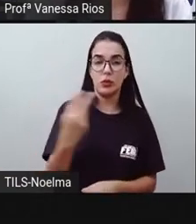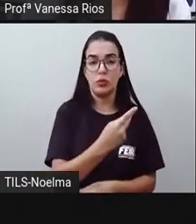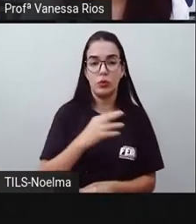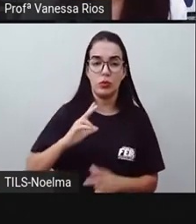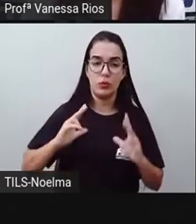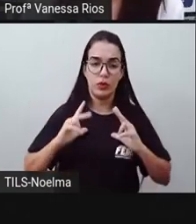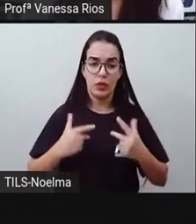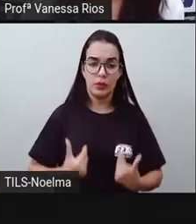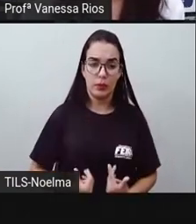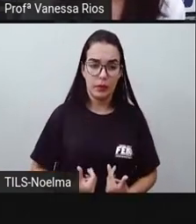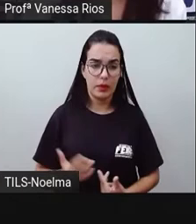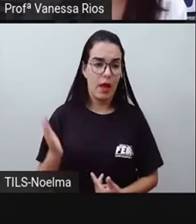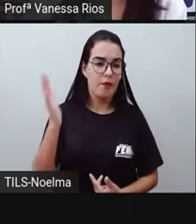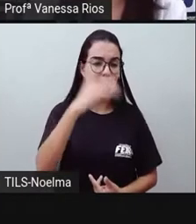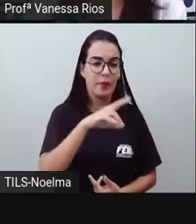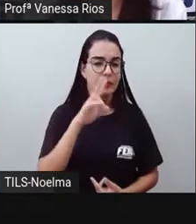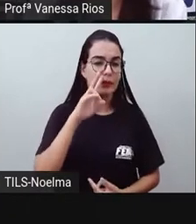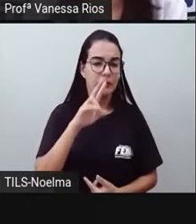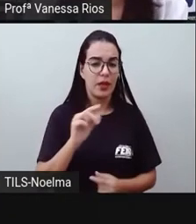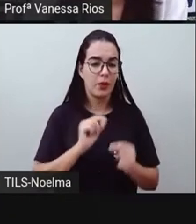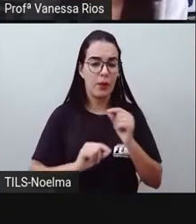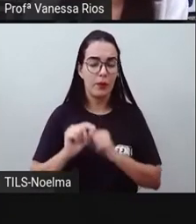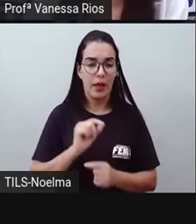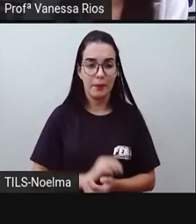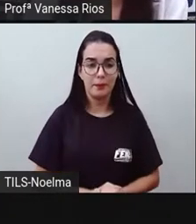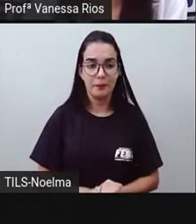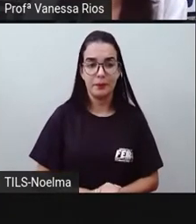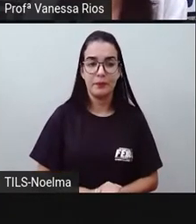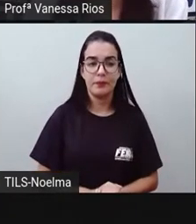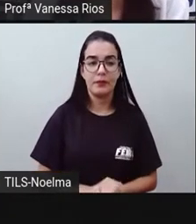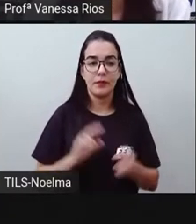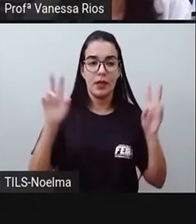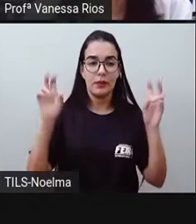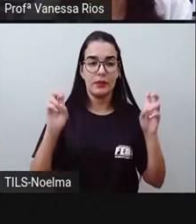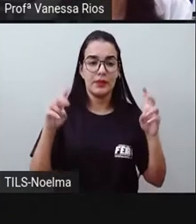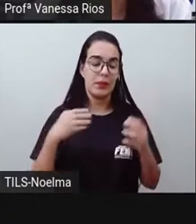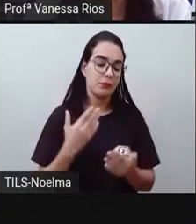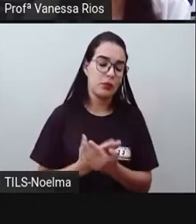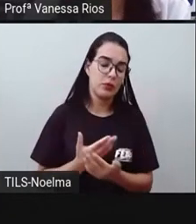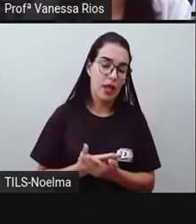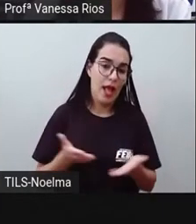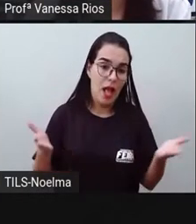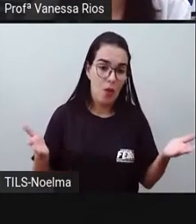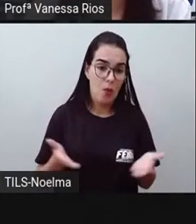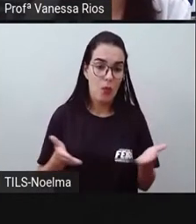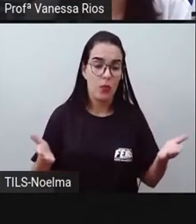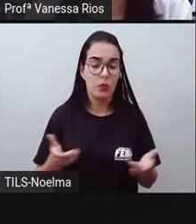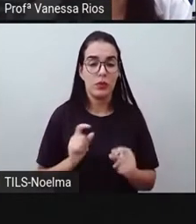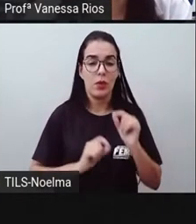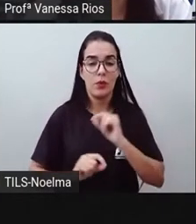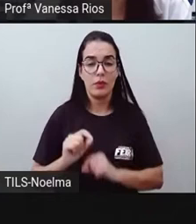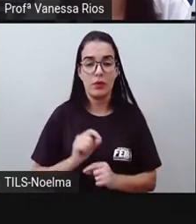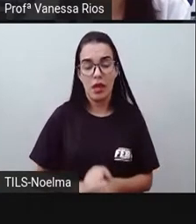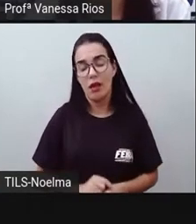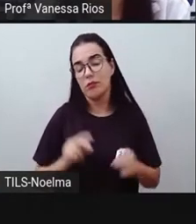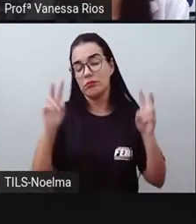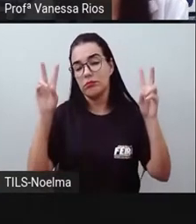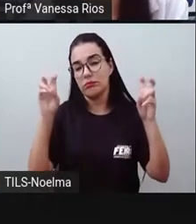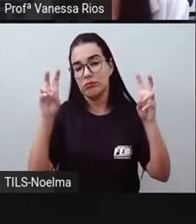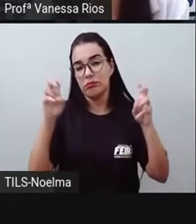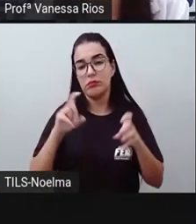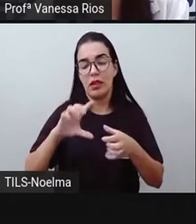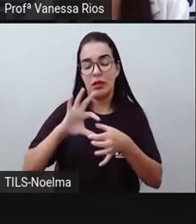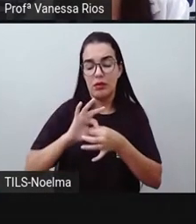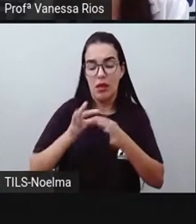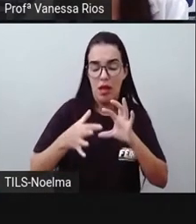humanos. Mas vamos lá saber aí sobre o que nós vamos estudar, né, em relação aos conteúdos, em